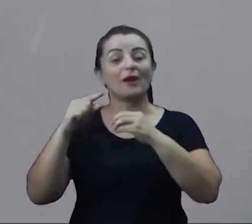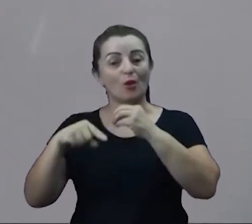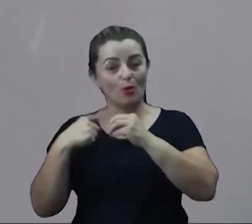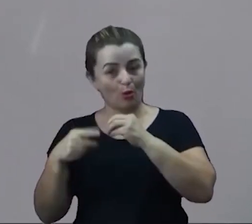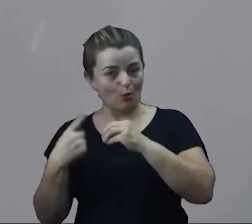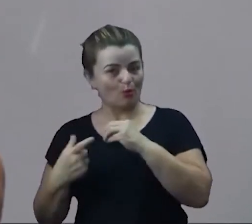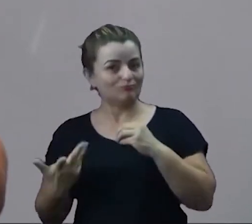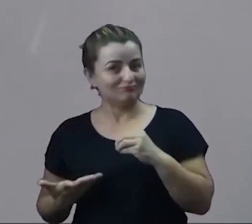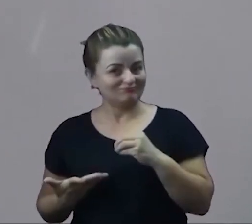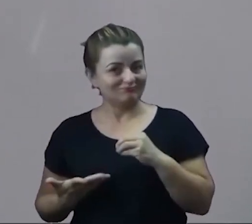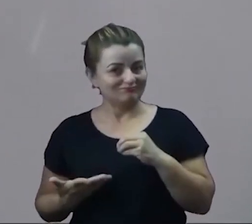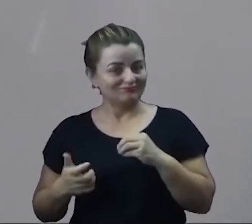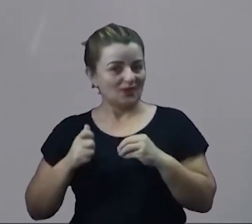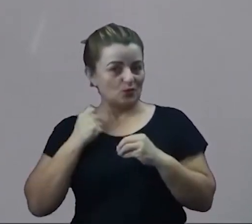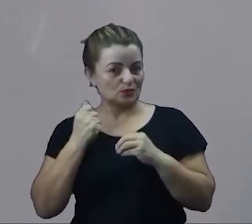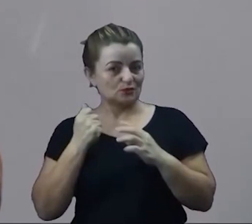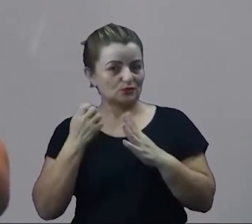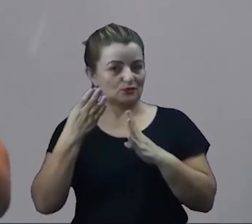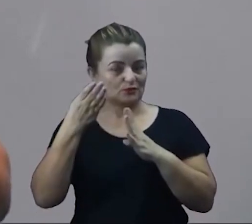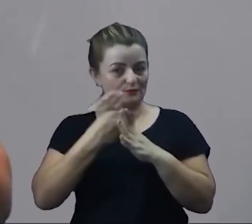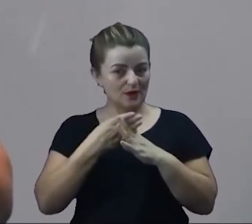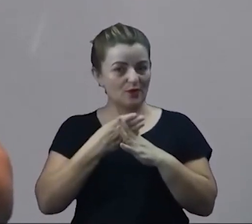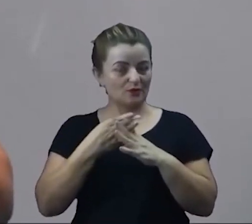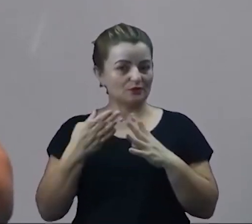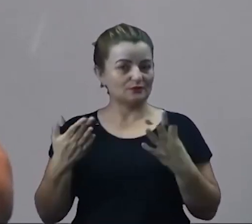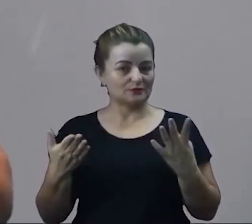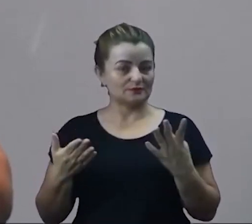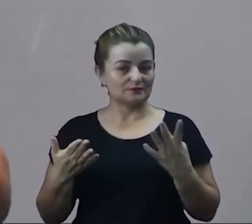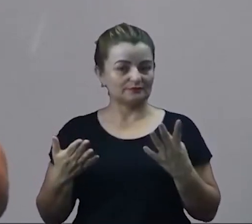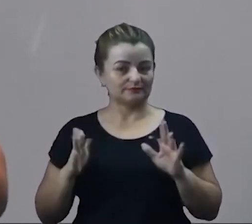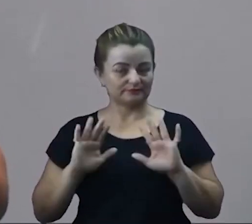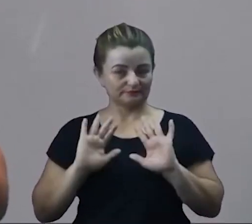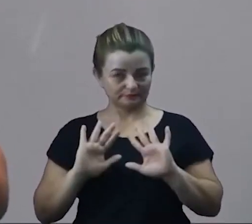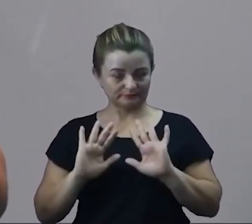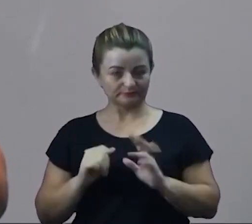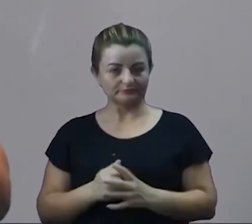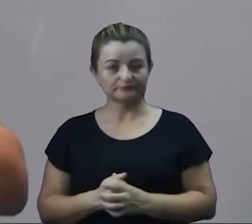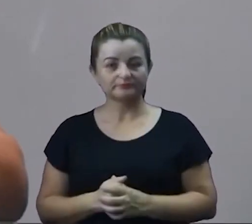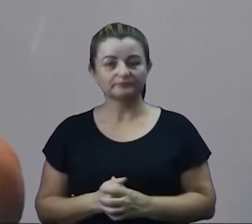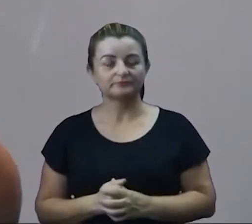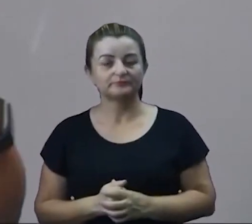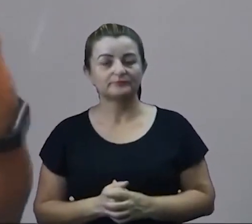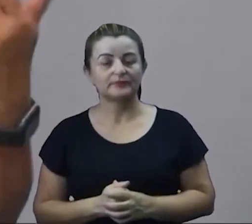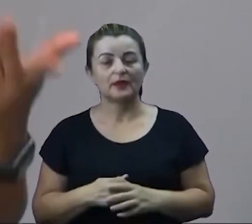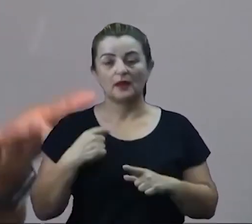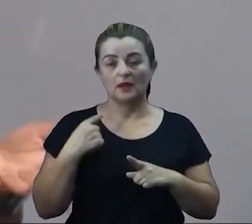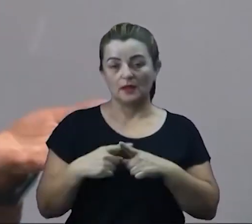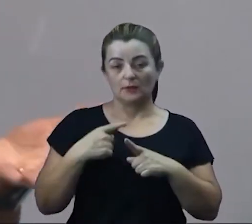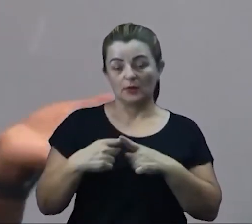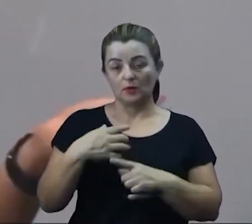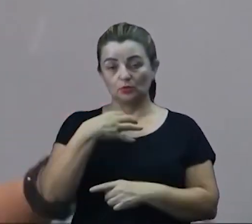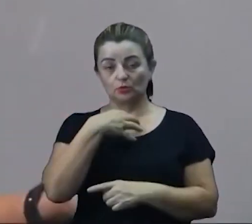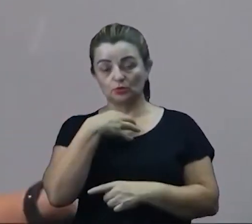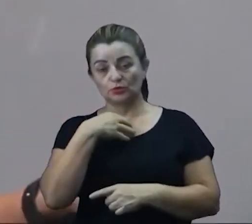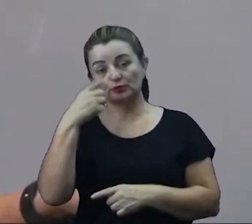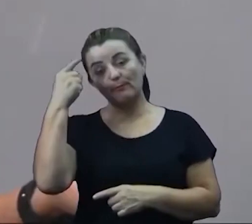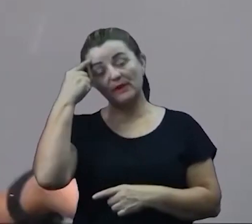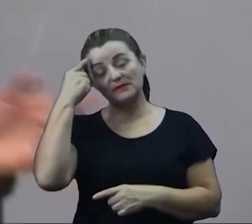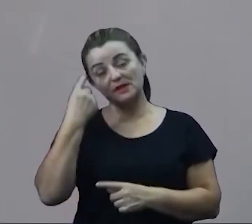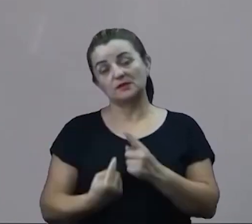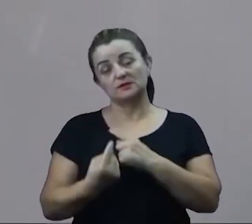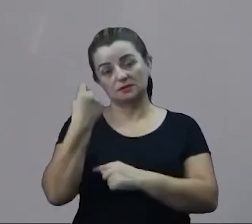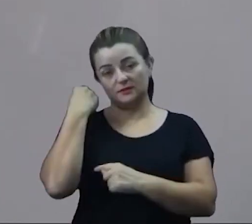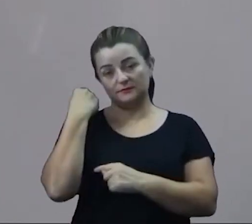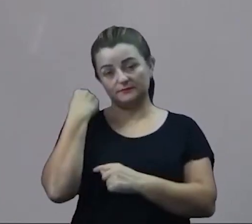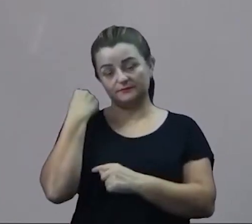diziam os autores barrocos. Não fiquem cancelando os autores barrocos, espera lá. É porque era maneira de pensar daquela